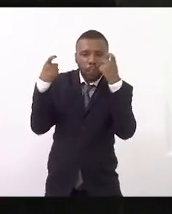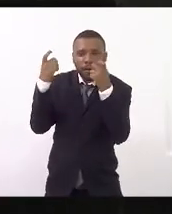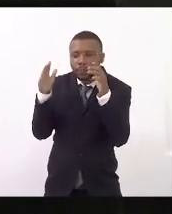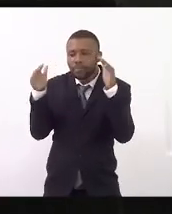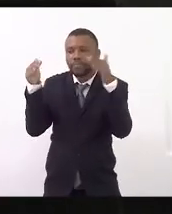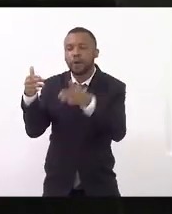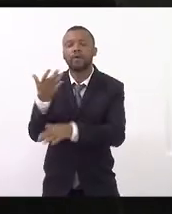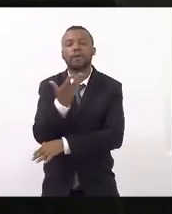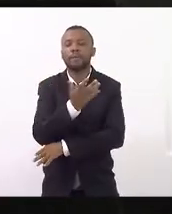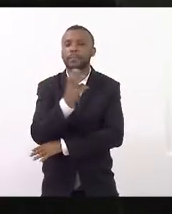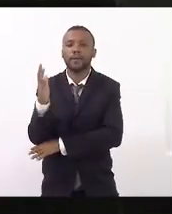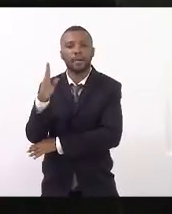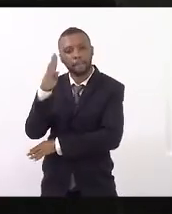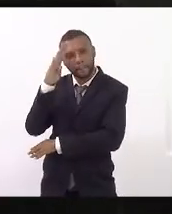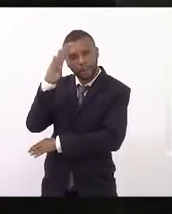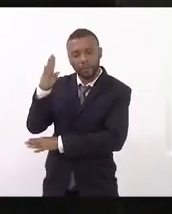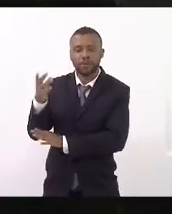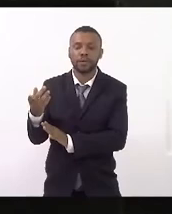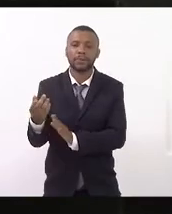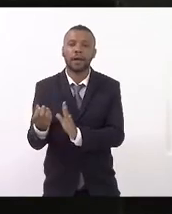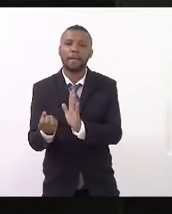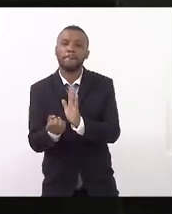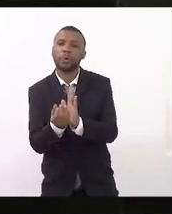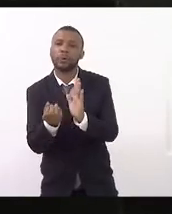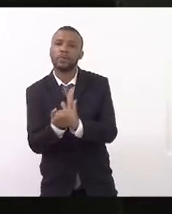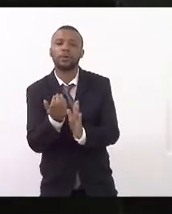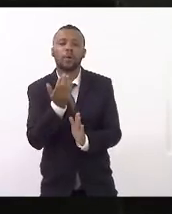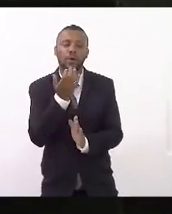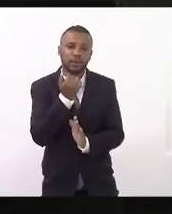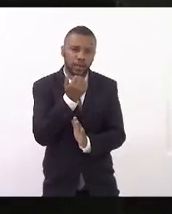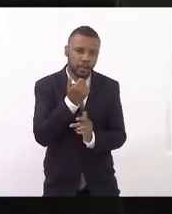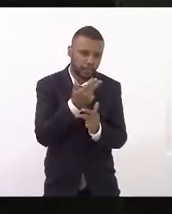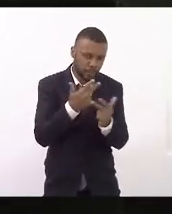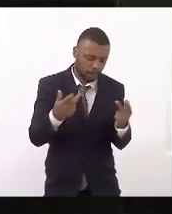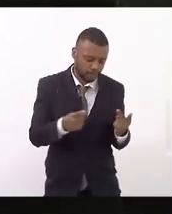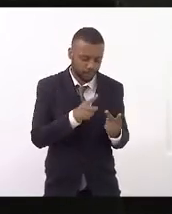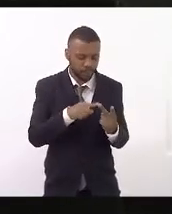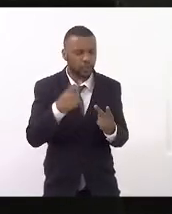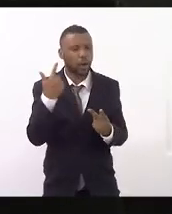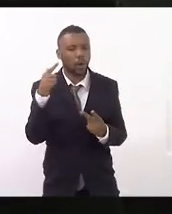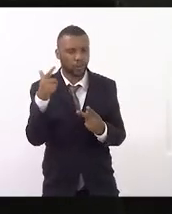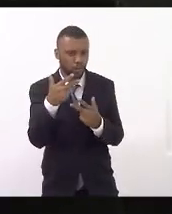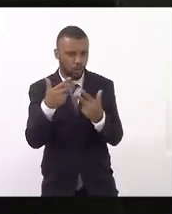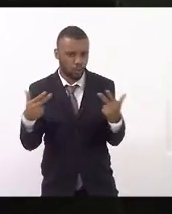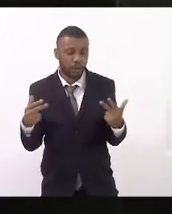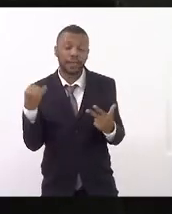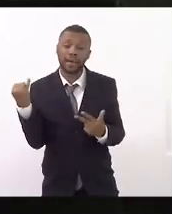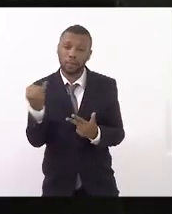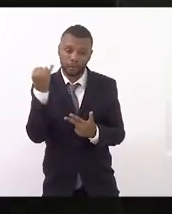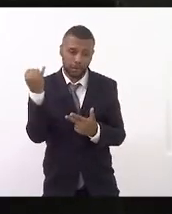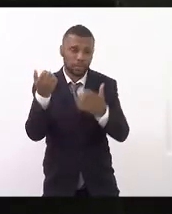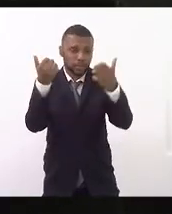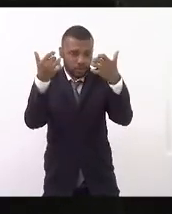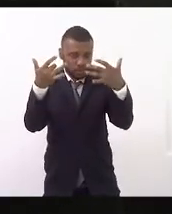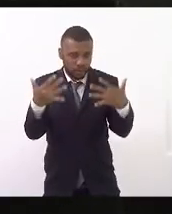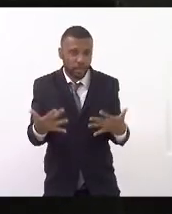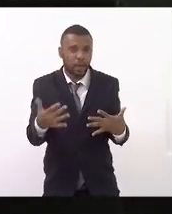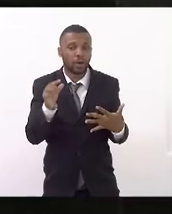em especial na produção de alimentos. Outro ponto, senhor presidente, é importante já destacar